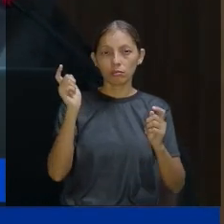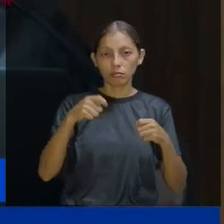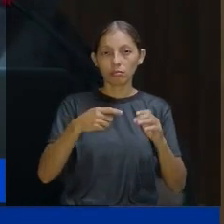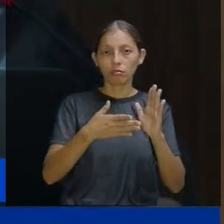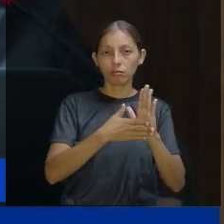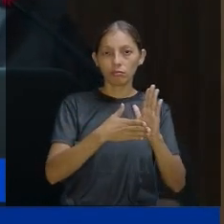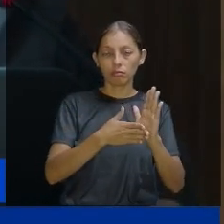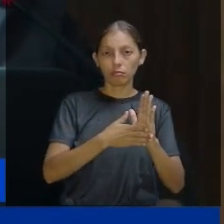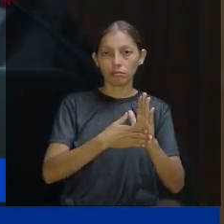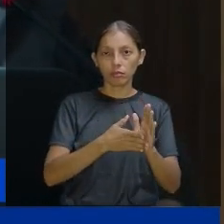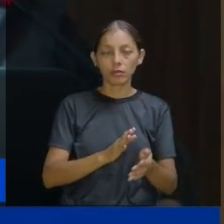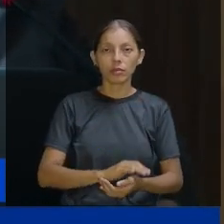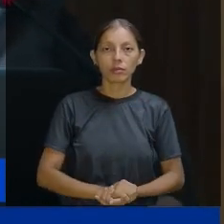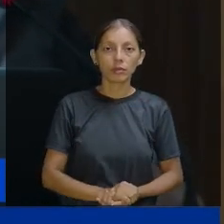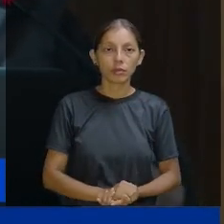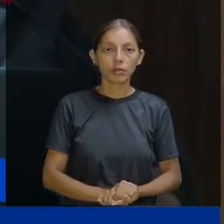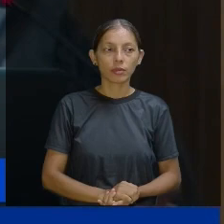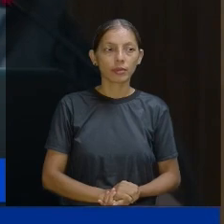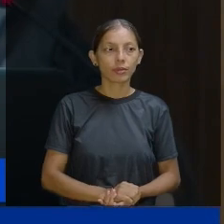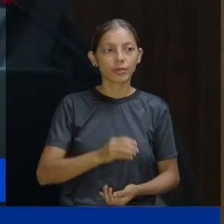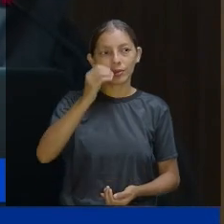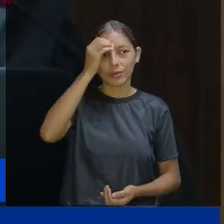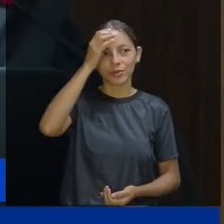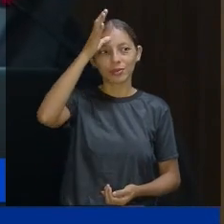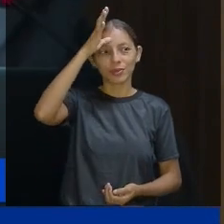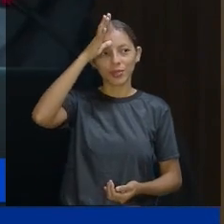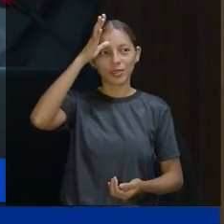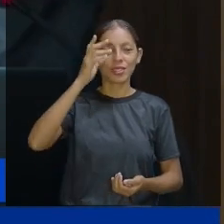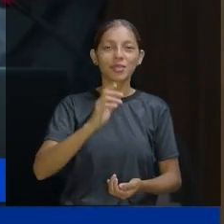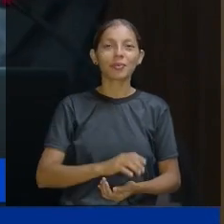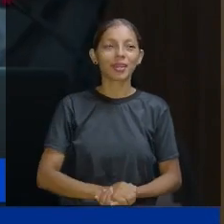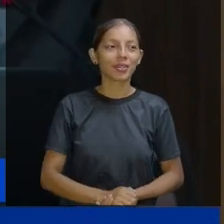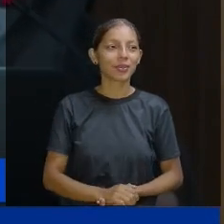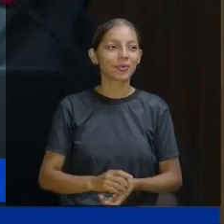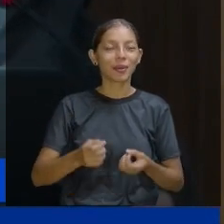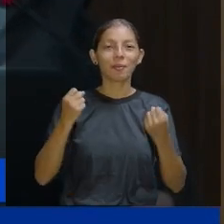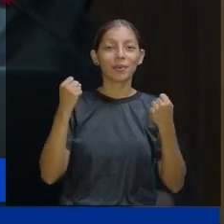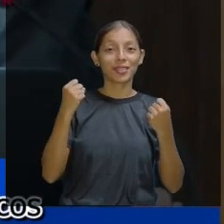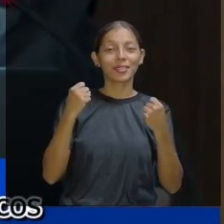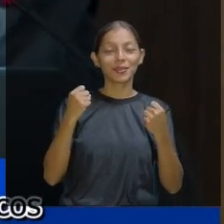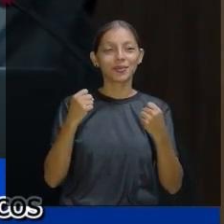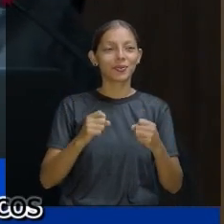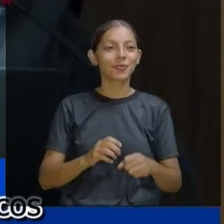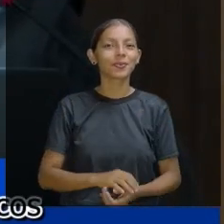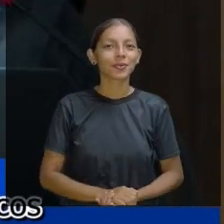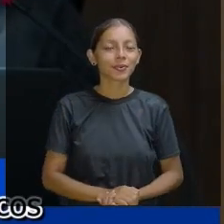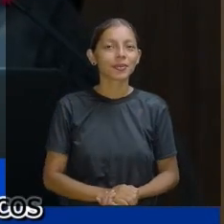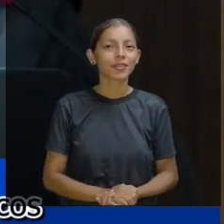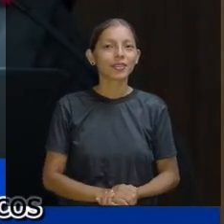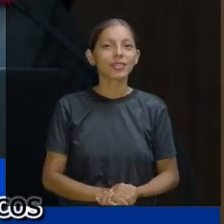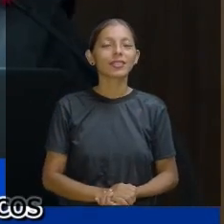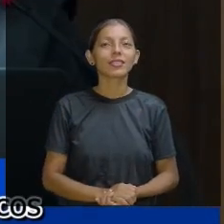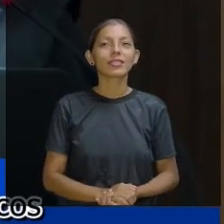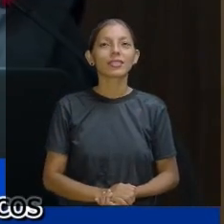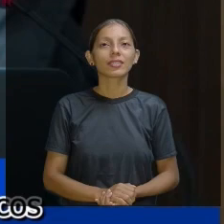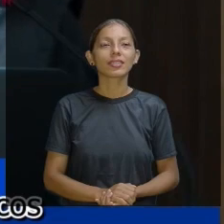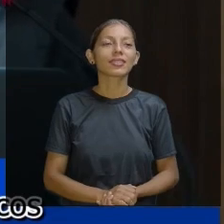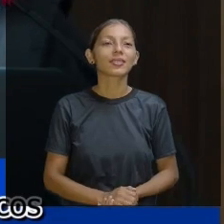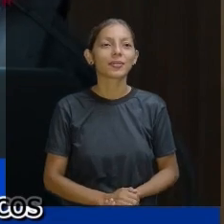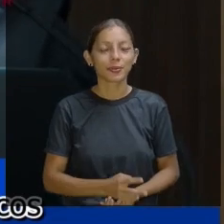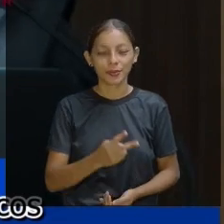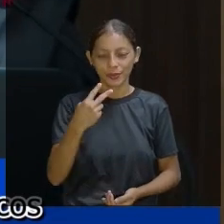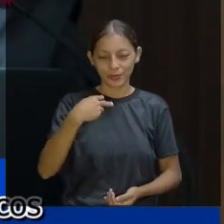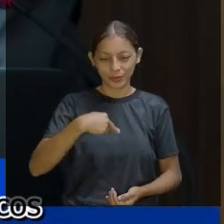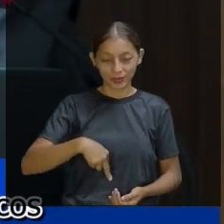é Conhecimento é Poder, a segurança de entender e reconhecer sua raça. E qual é a ideia? Formar ali